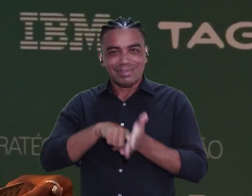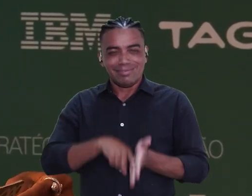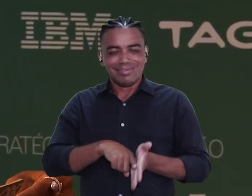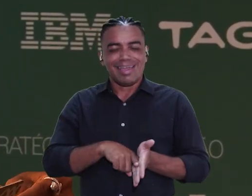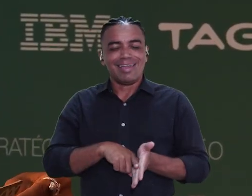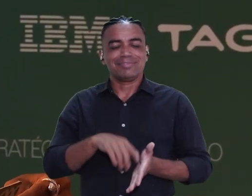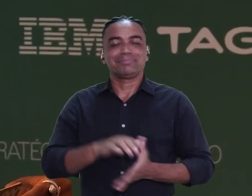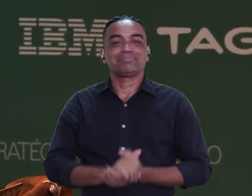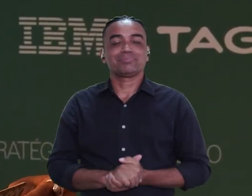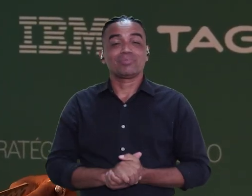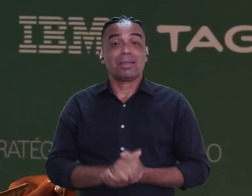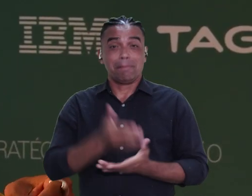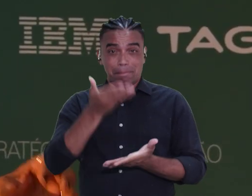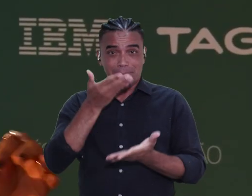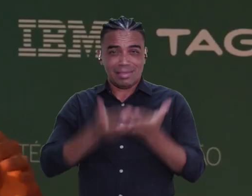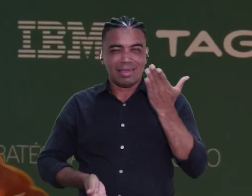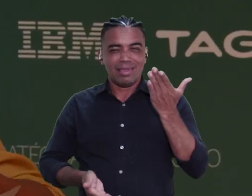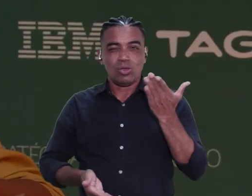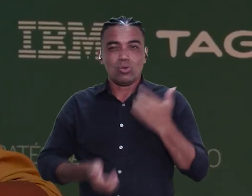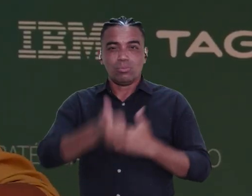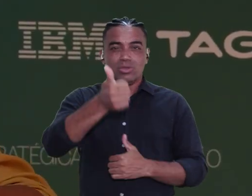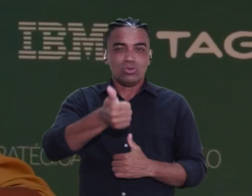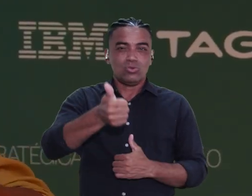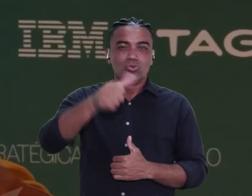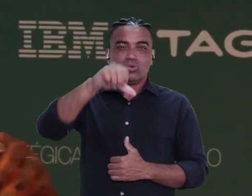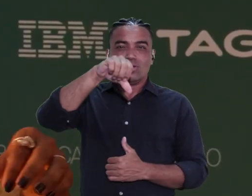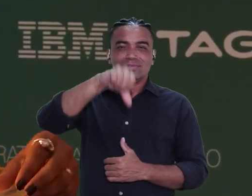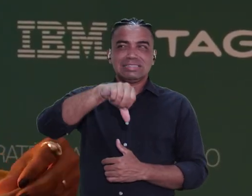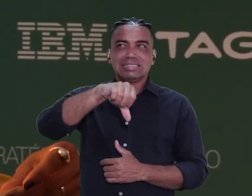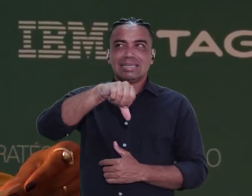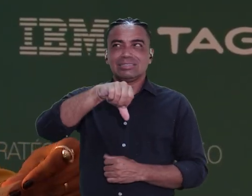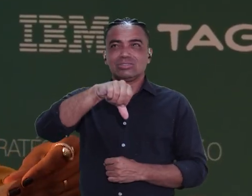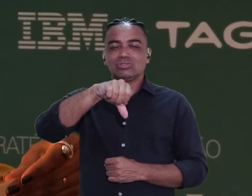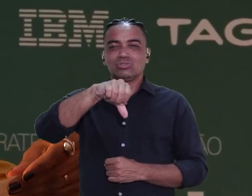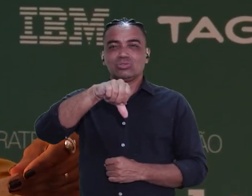casa. Ele perdeu em